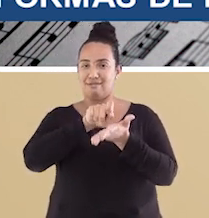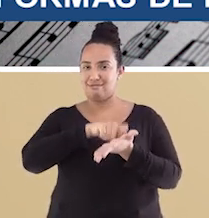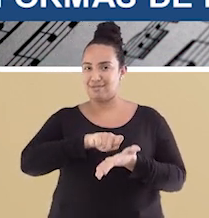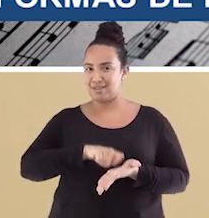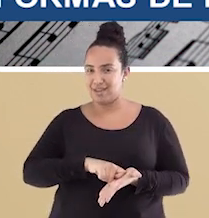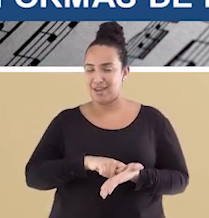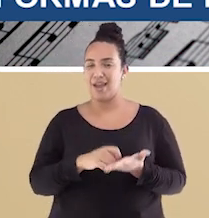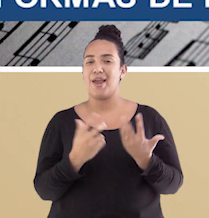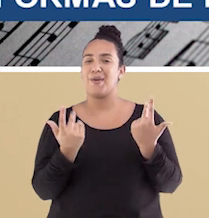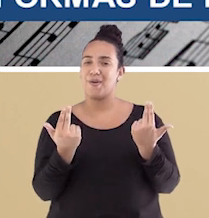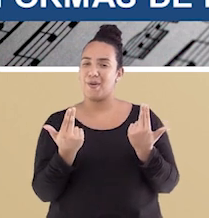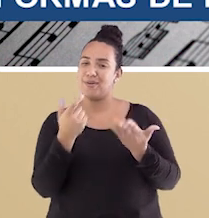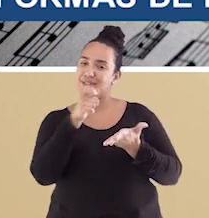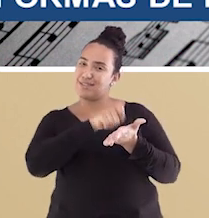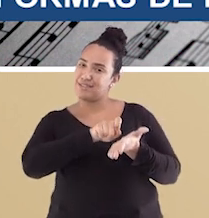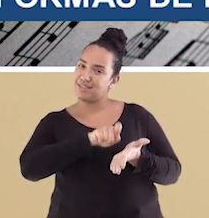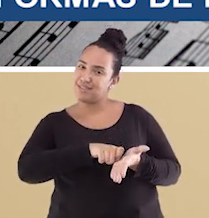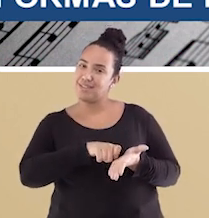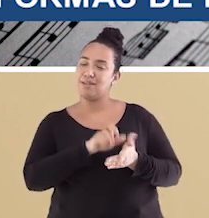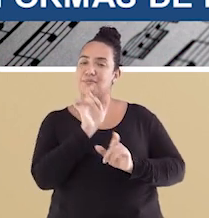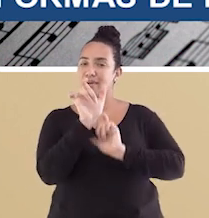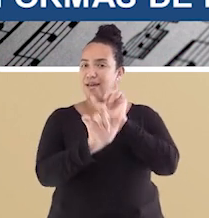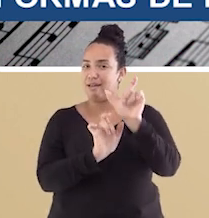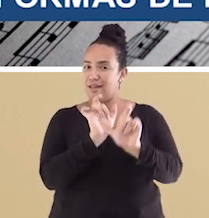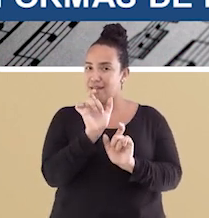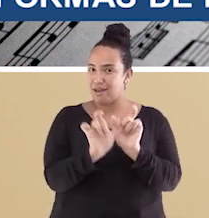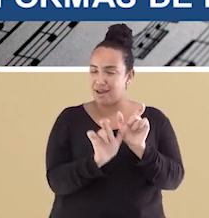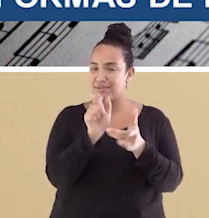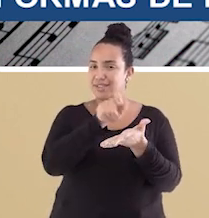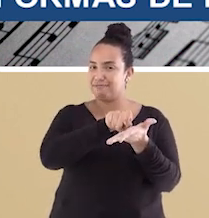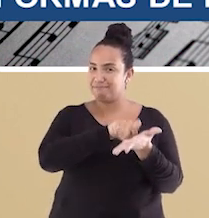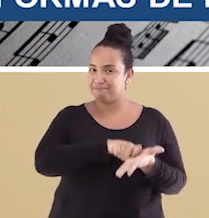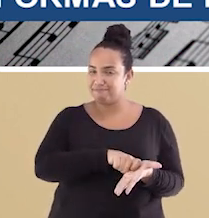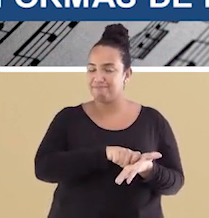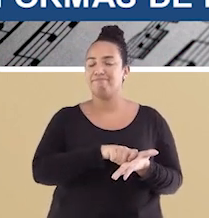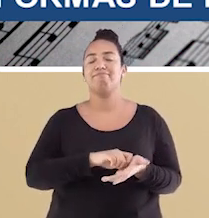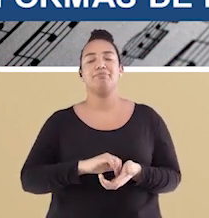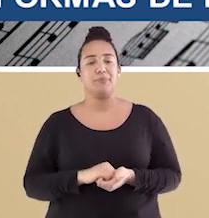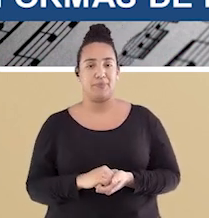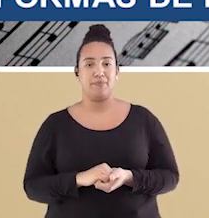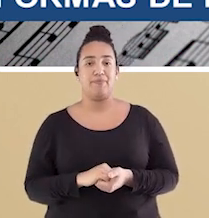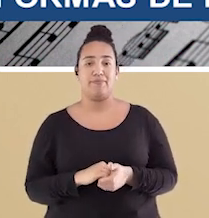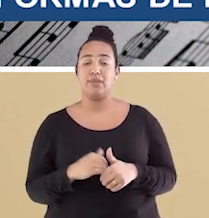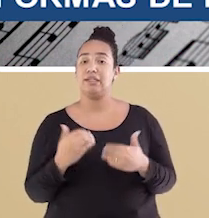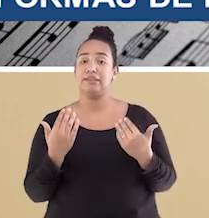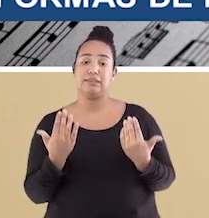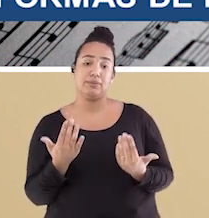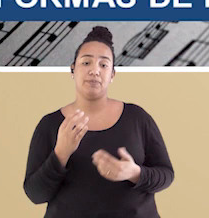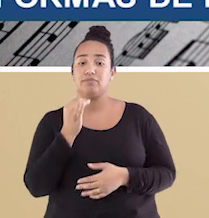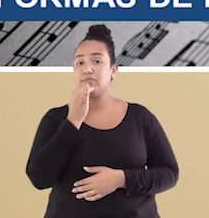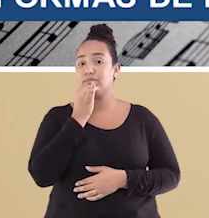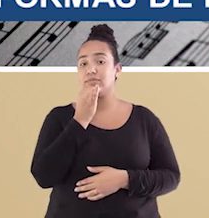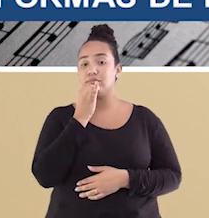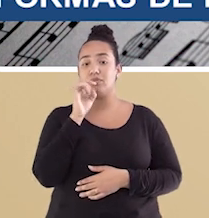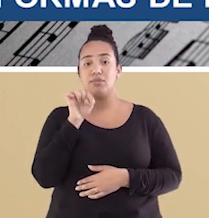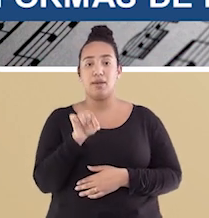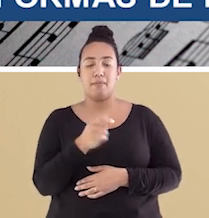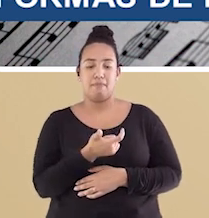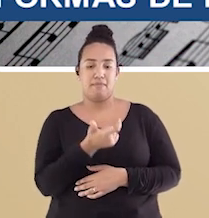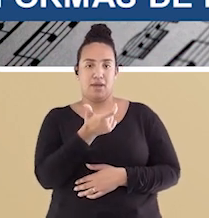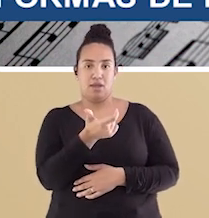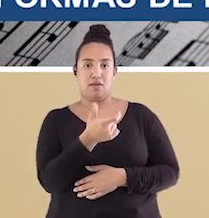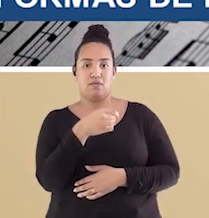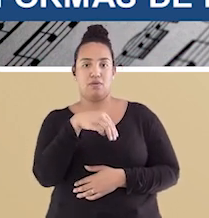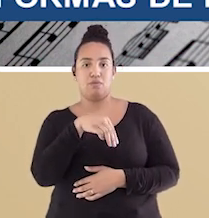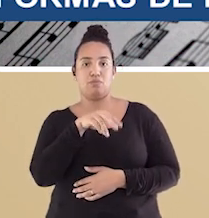escrita é a forma de registrar graficamente as palavras. Assim, eu posso falar a palavra música e